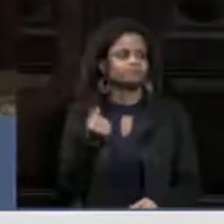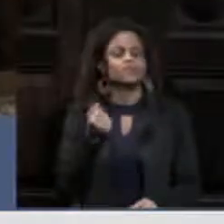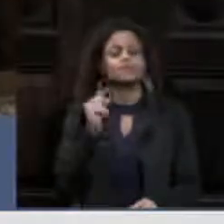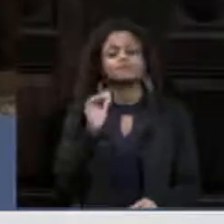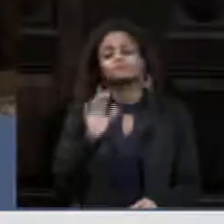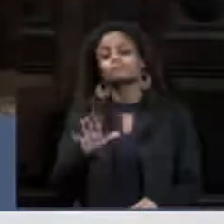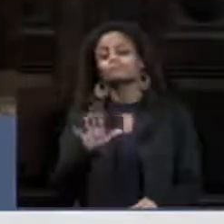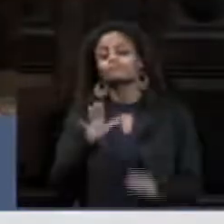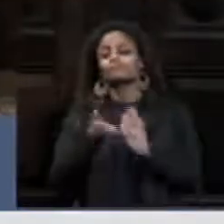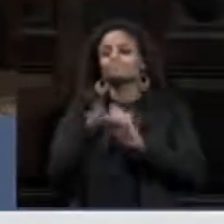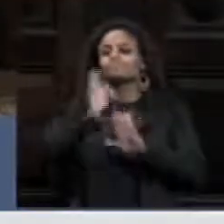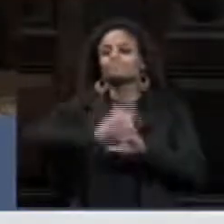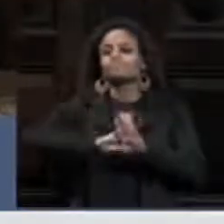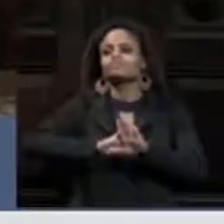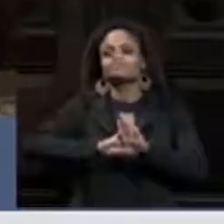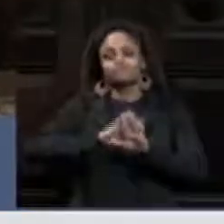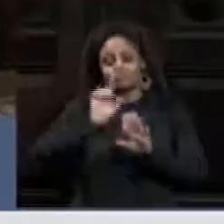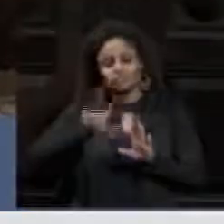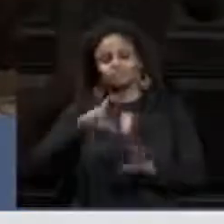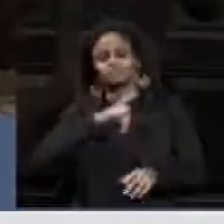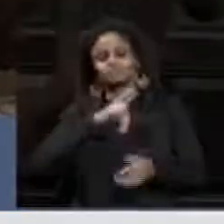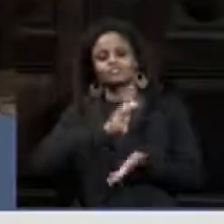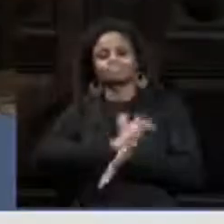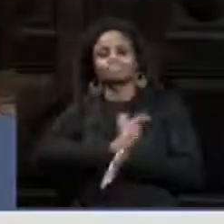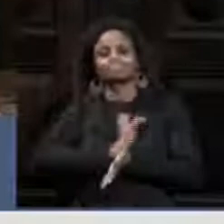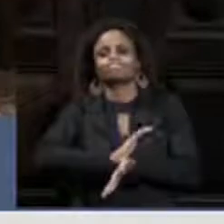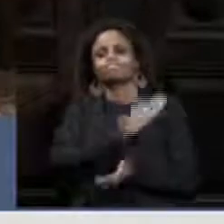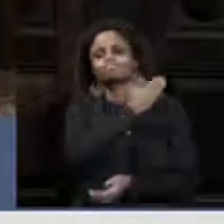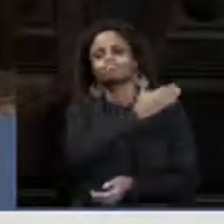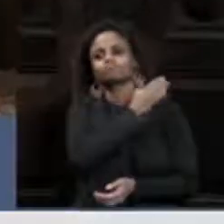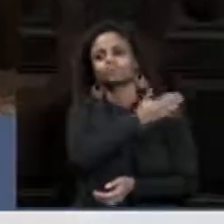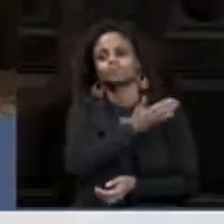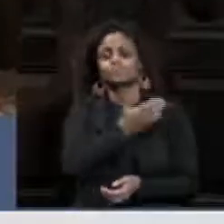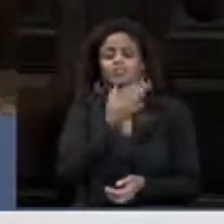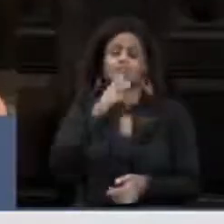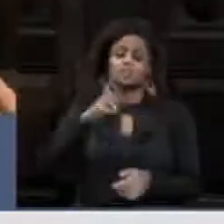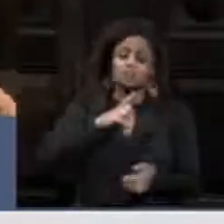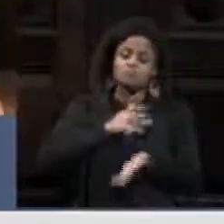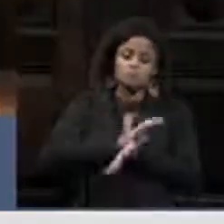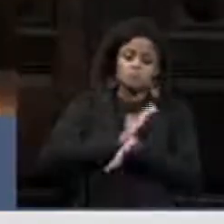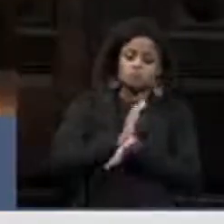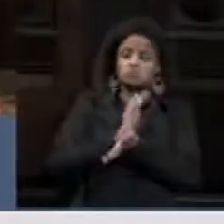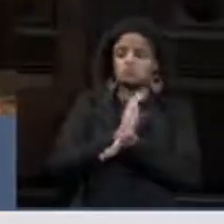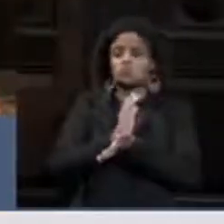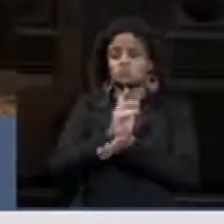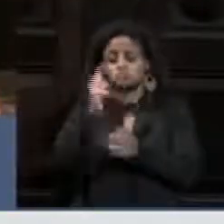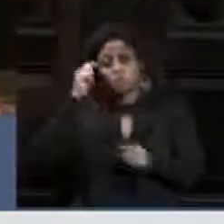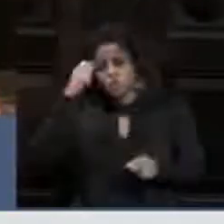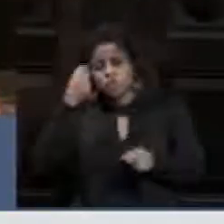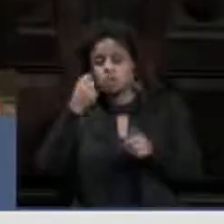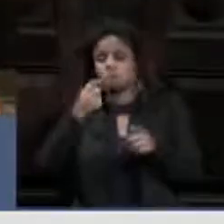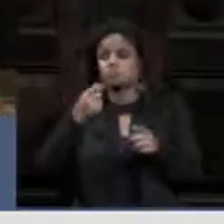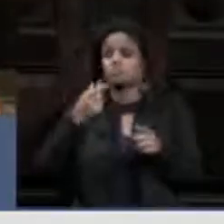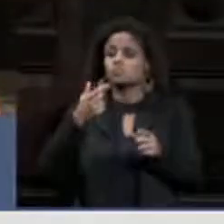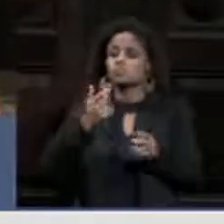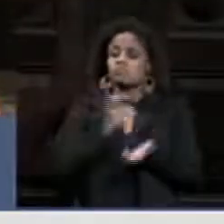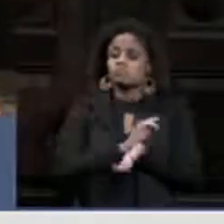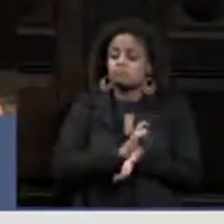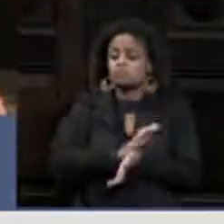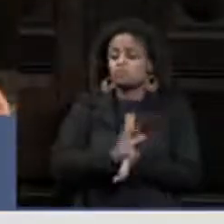usado o preconceito e muitas vezes o religioso ou racial para